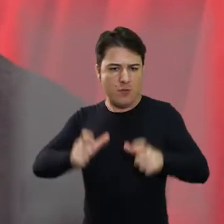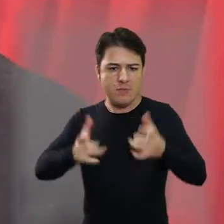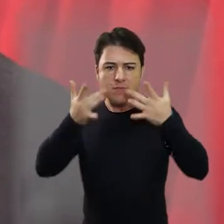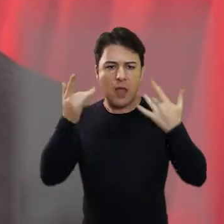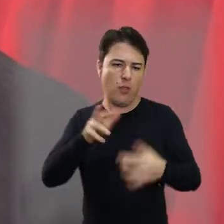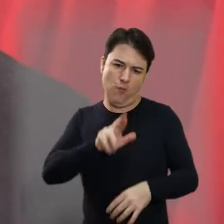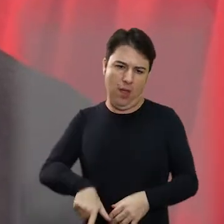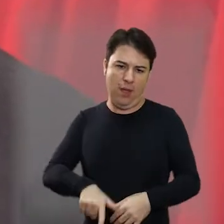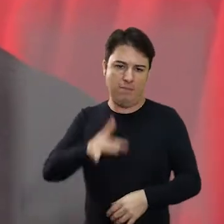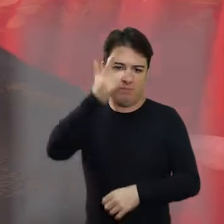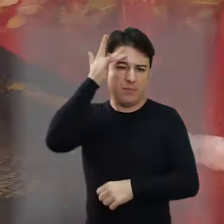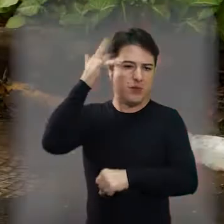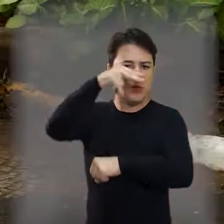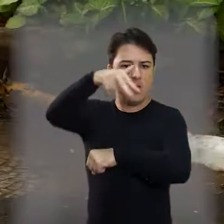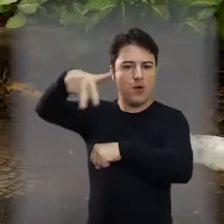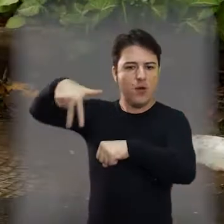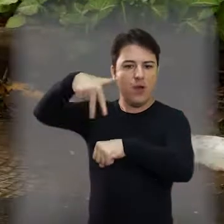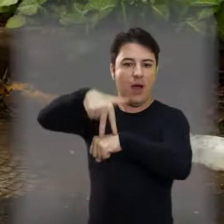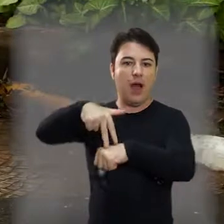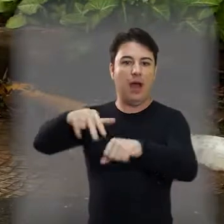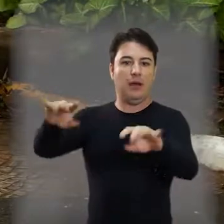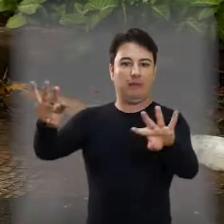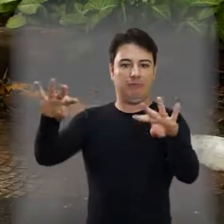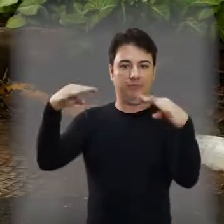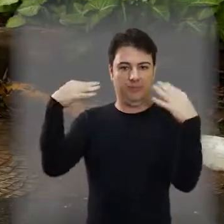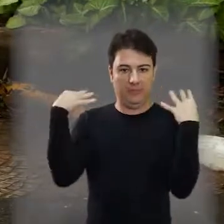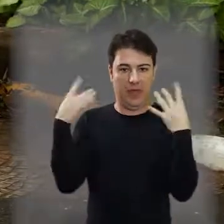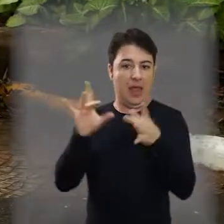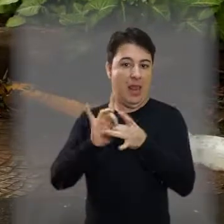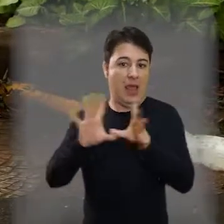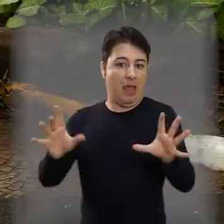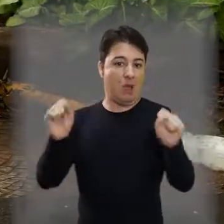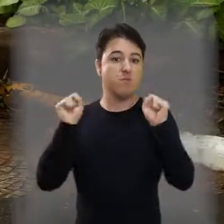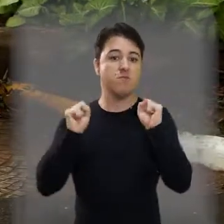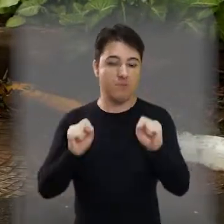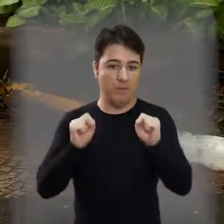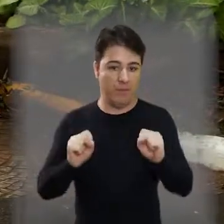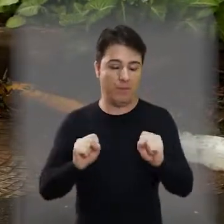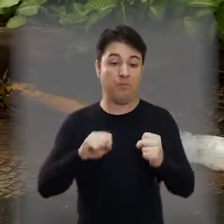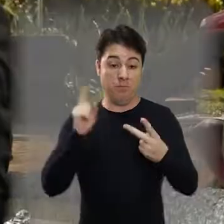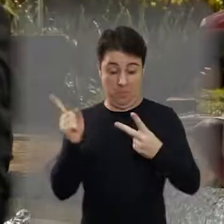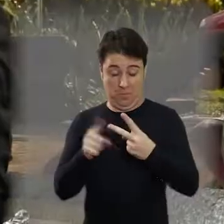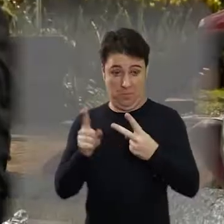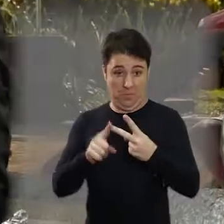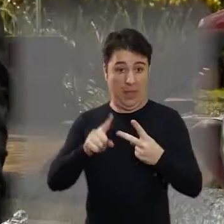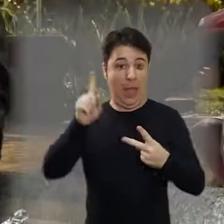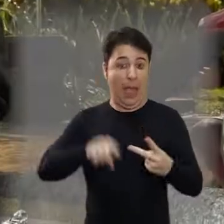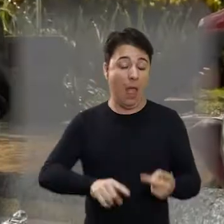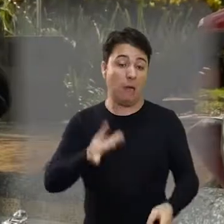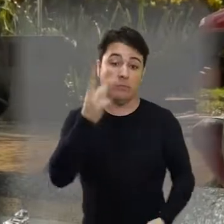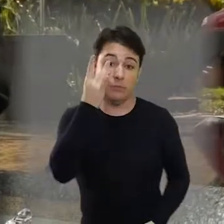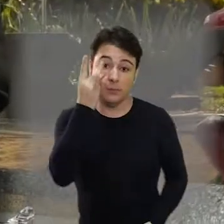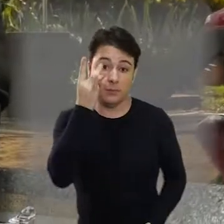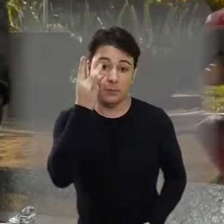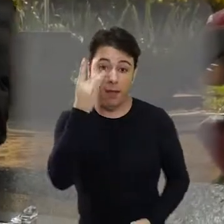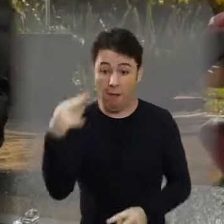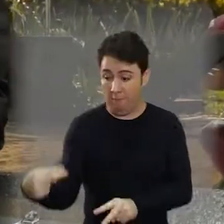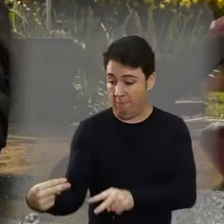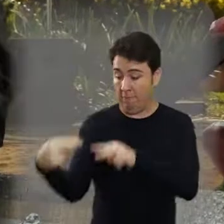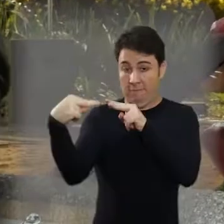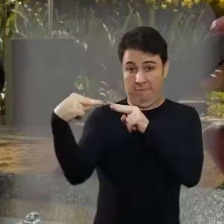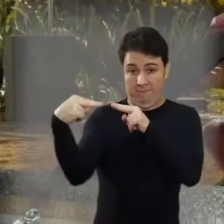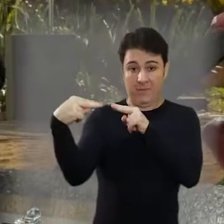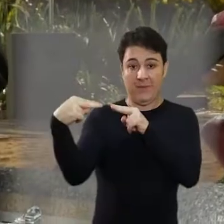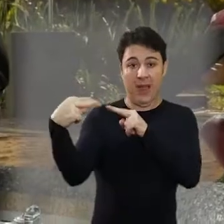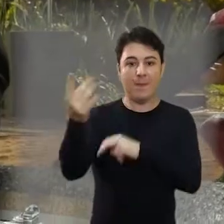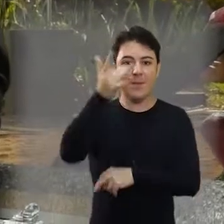ou precise ser um palco, não. A gente diz assim porque é um show onde todo mundo para e assiste ao mesmo tempo. E em contrapartida disso, nós temos o espetáculo